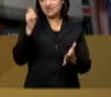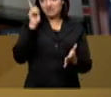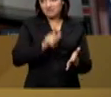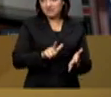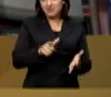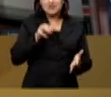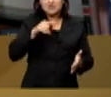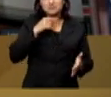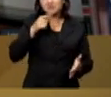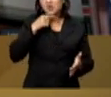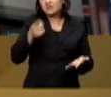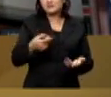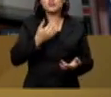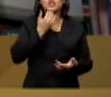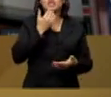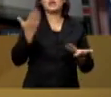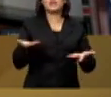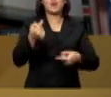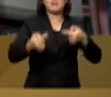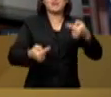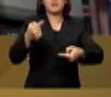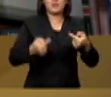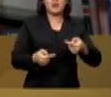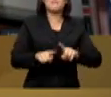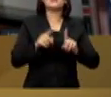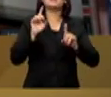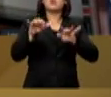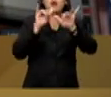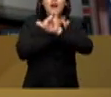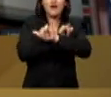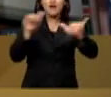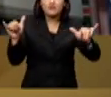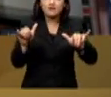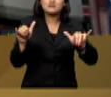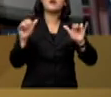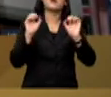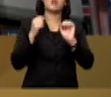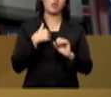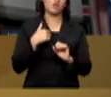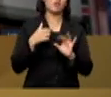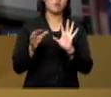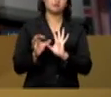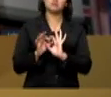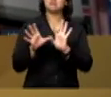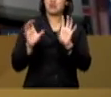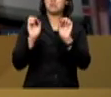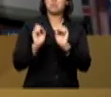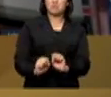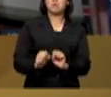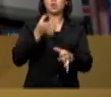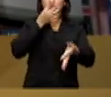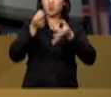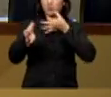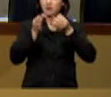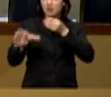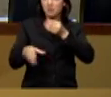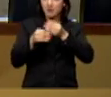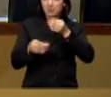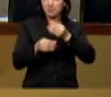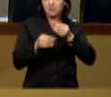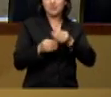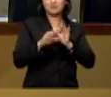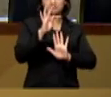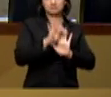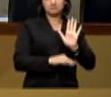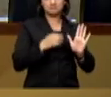essas pequenas divergências quanto à modulação. Mas só para registrar isso, estarei aberto à modulação. Muito obrigado, senhor presidente. Não, muito